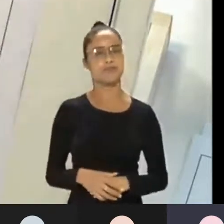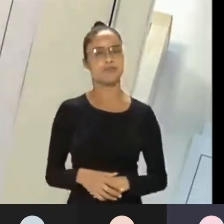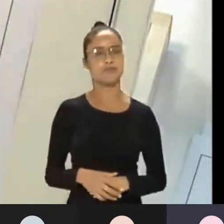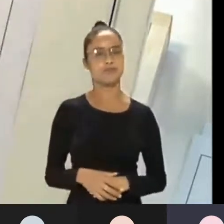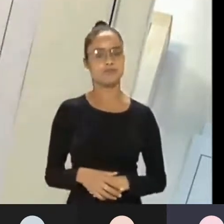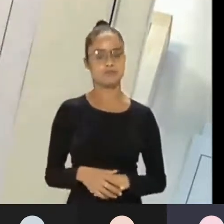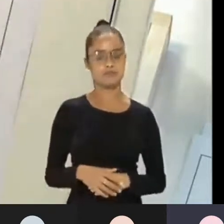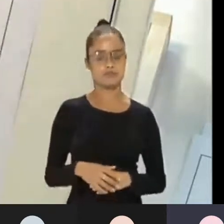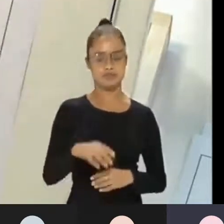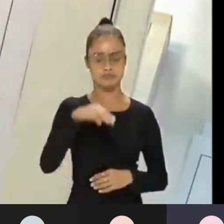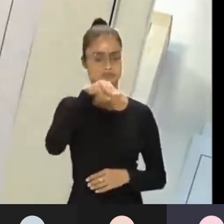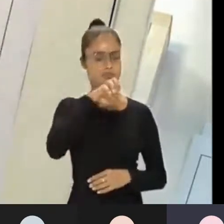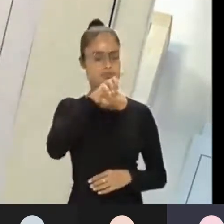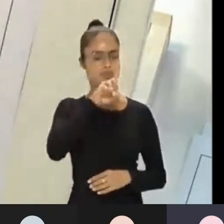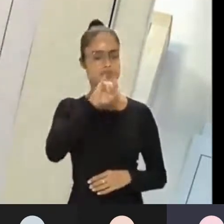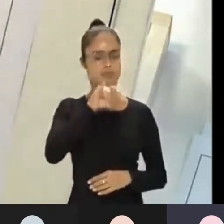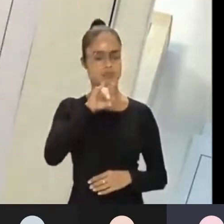Essa medida,